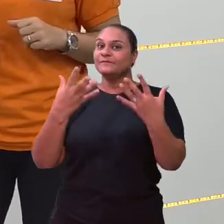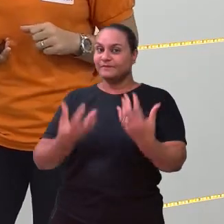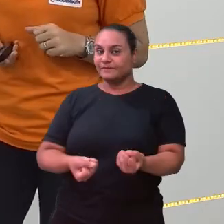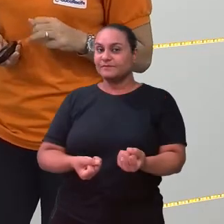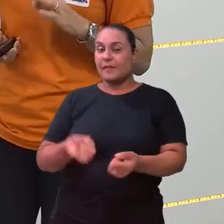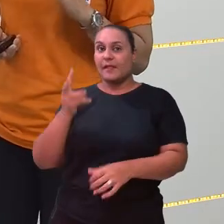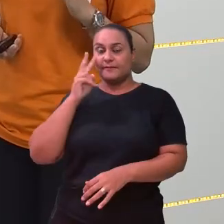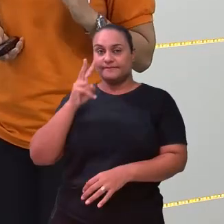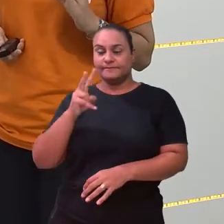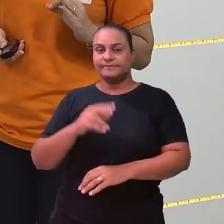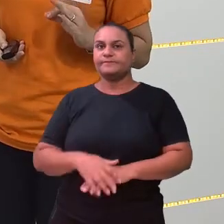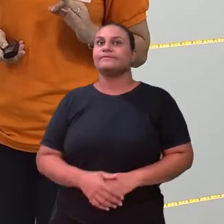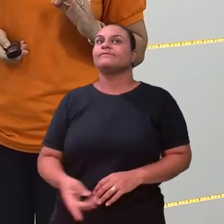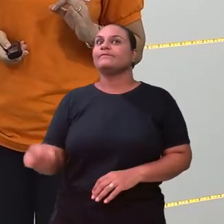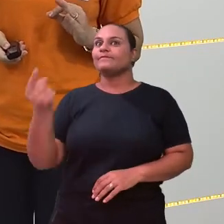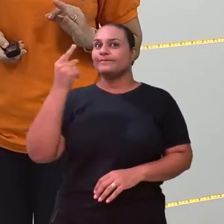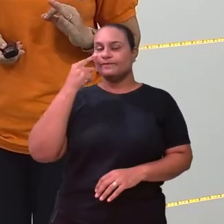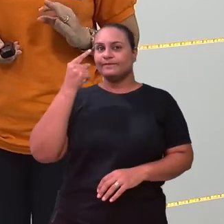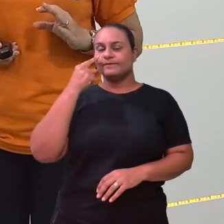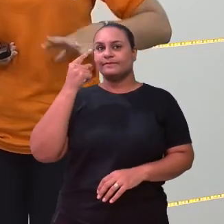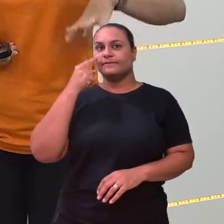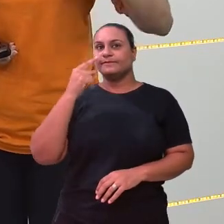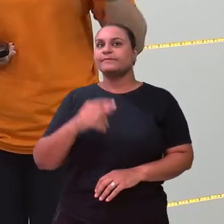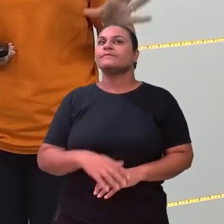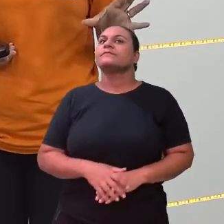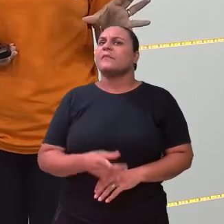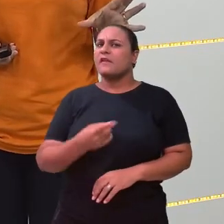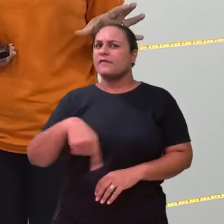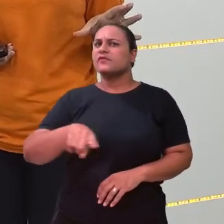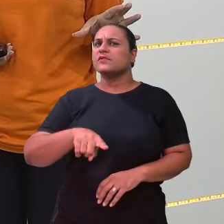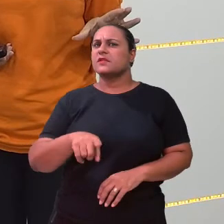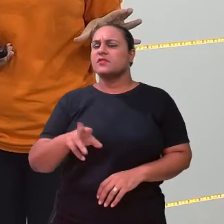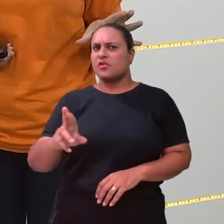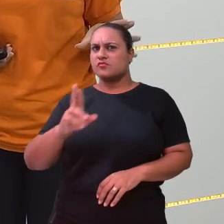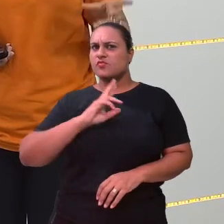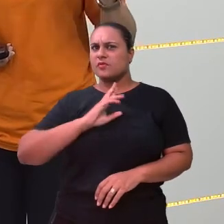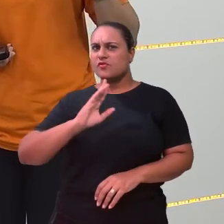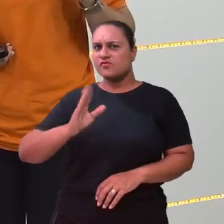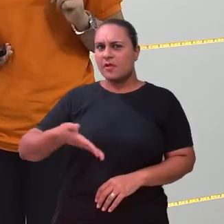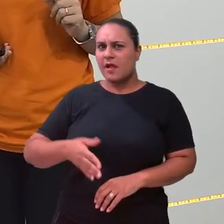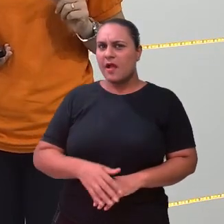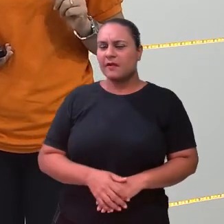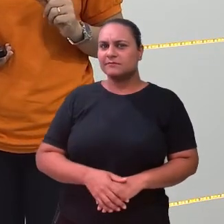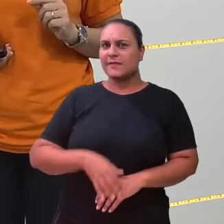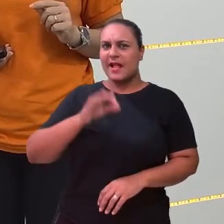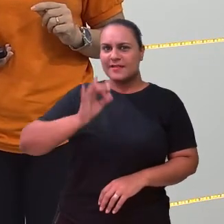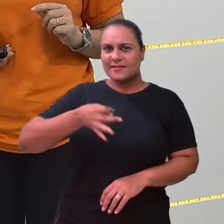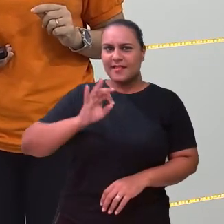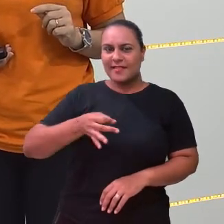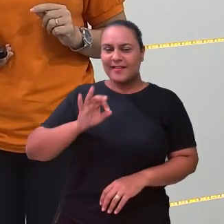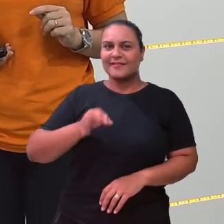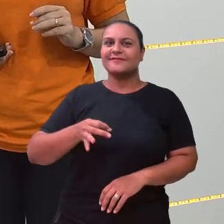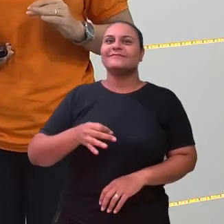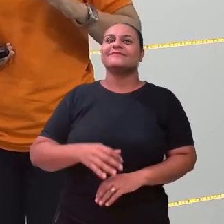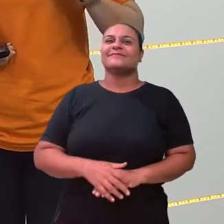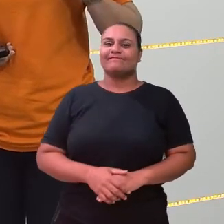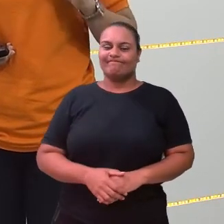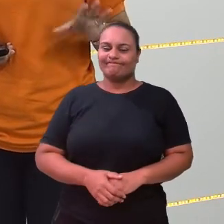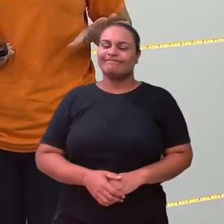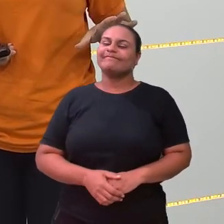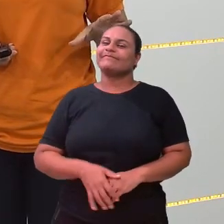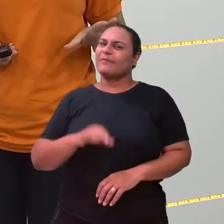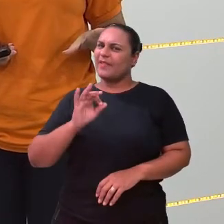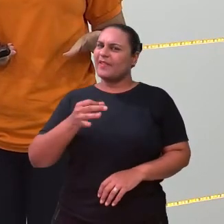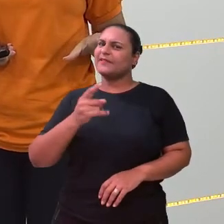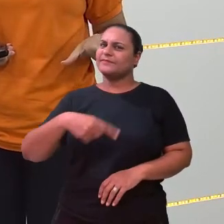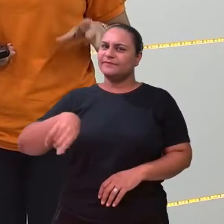conferir. Olha só como é que a gente analisa. Será que vocês já deram a resposta aí? Já acertaram em casa? Eu tenho certeza